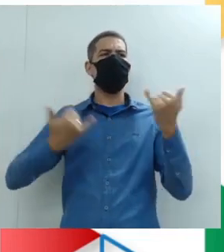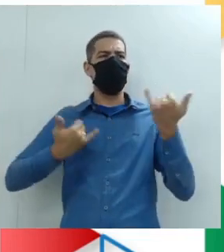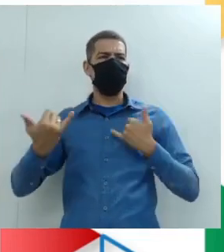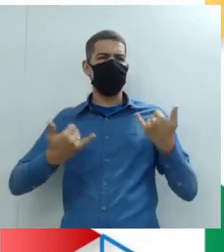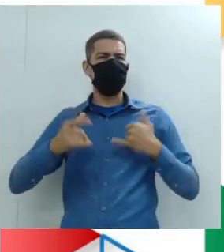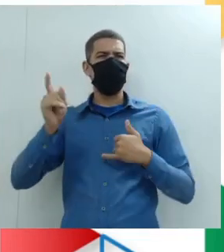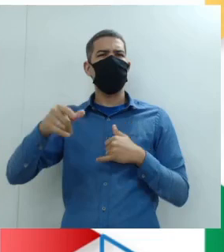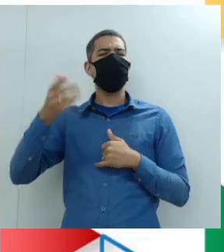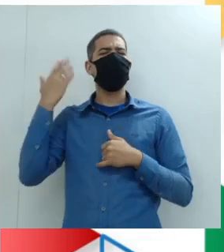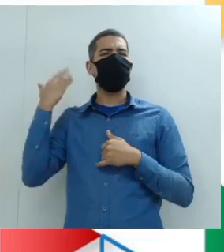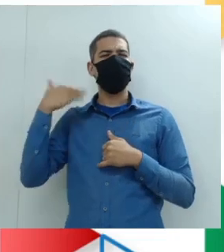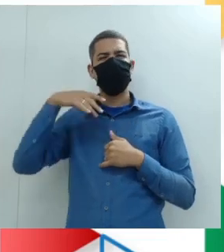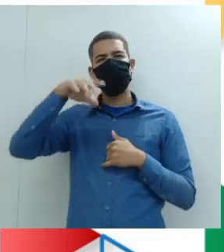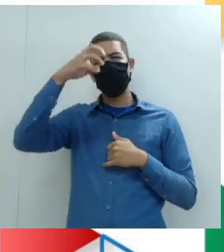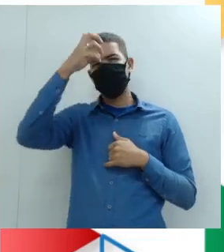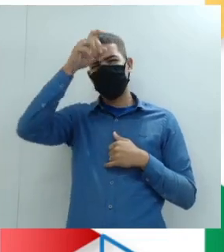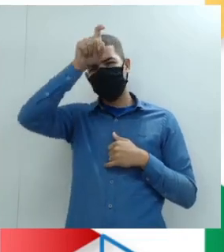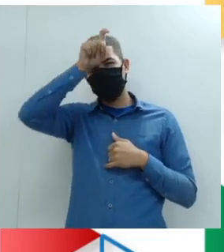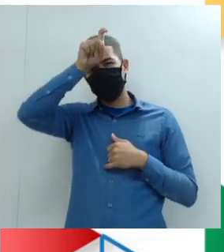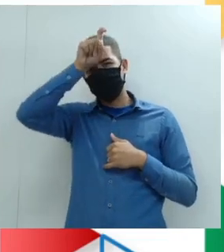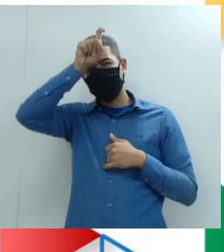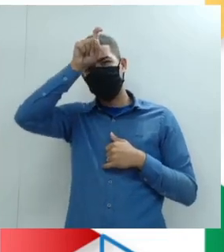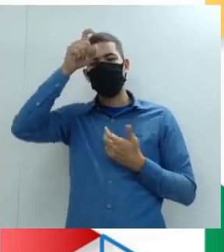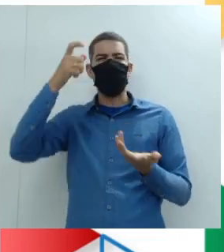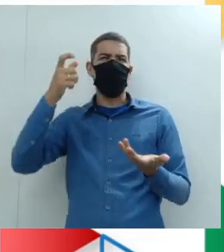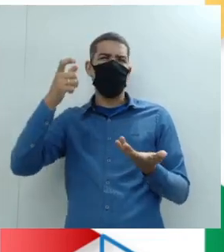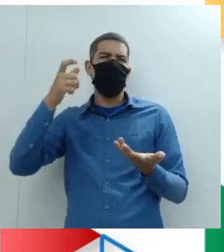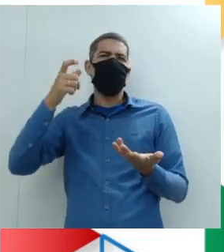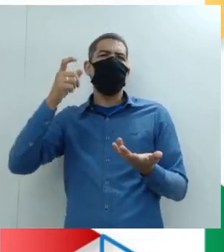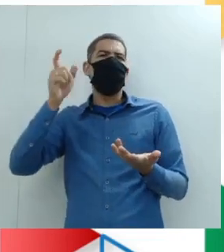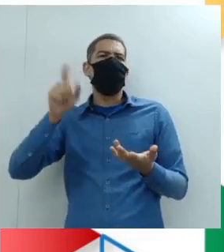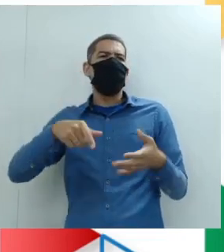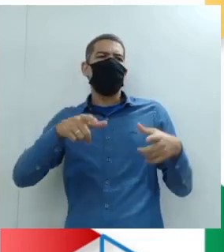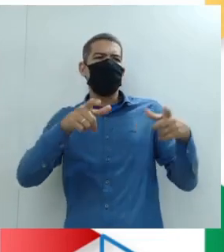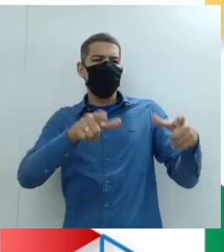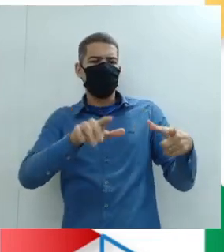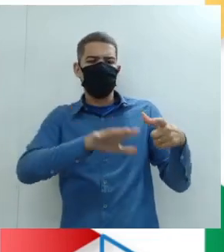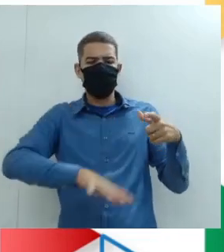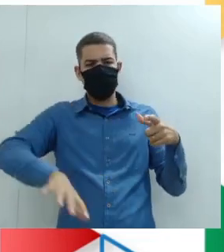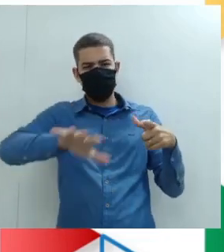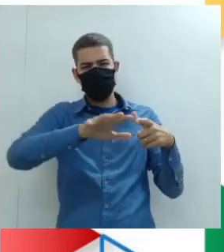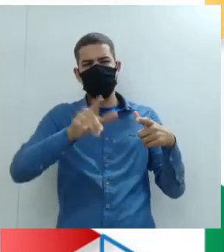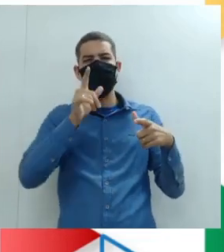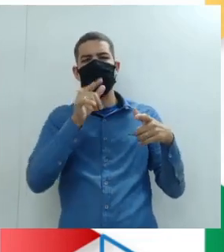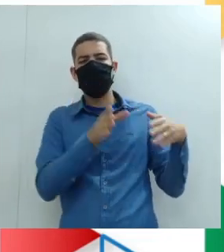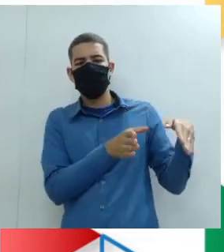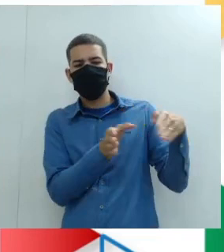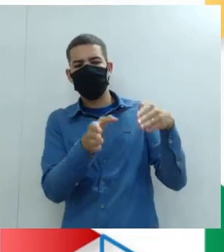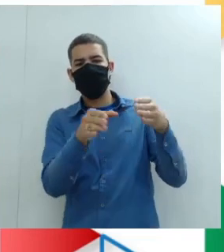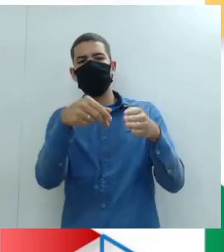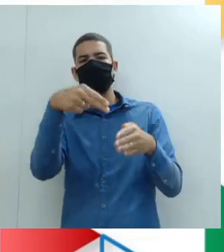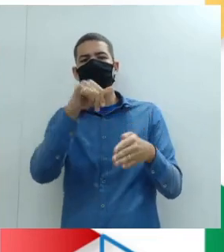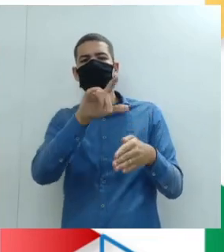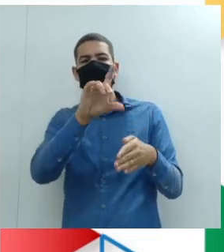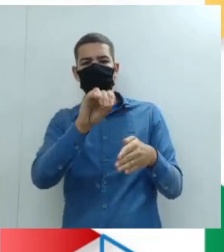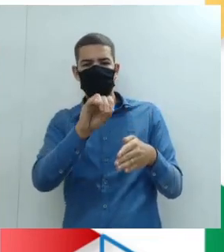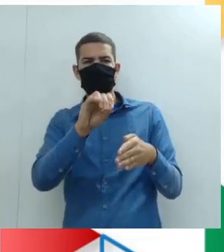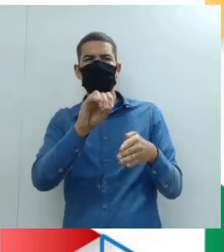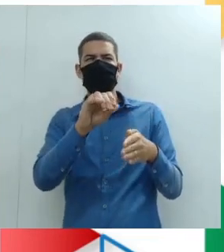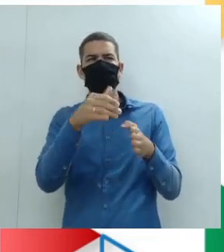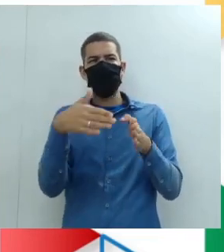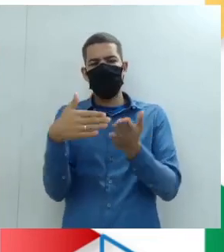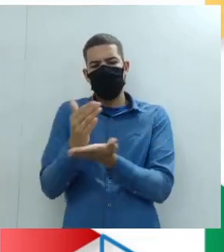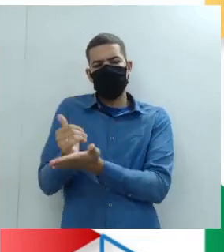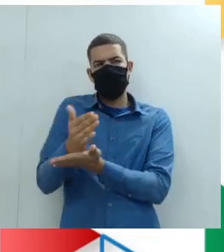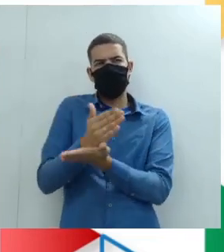vêm lá do Egito Antigo, tá? Essas terras que magiavam o Rio Nilo, que eram divididas em